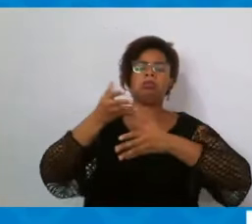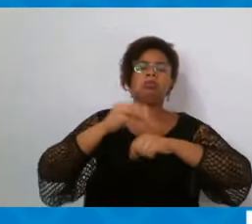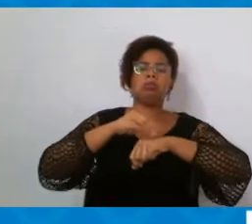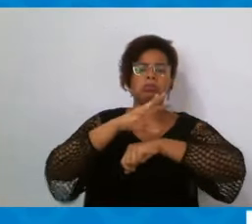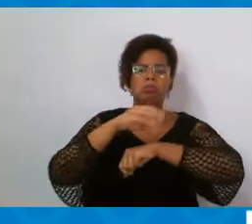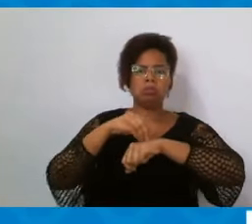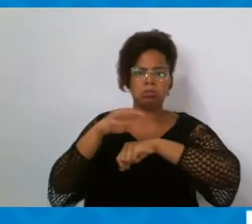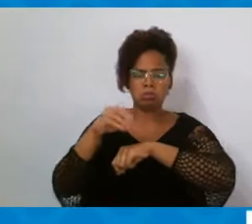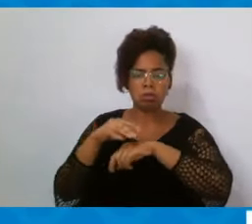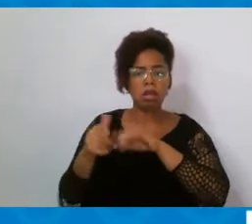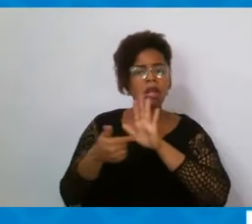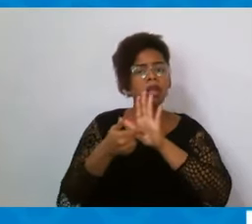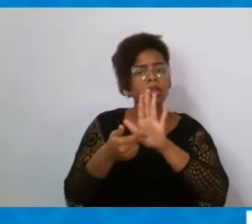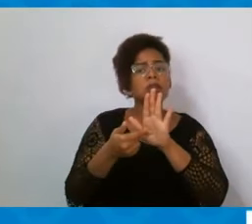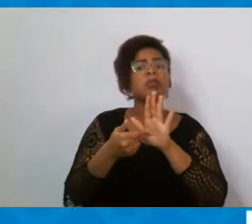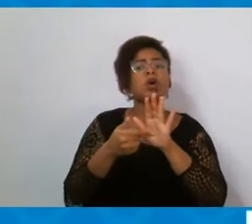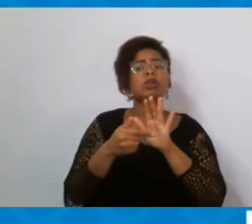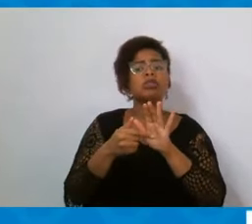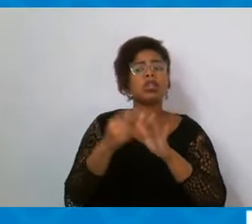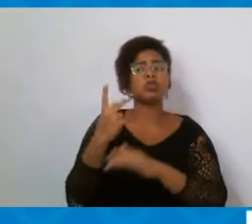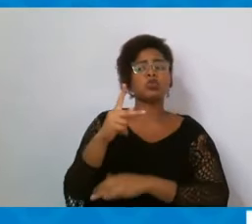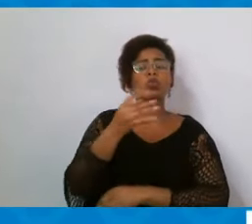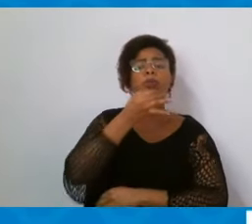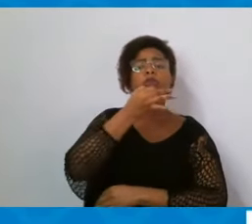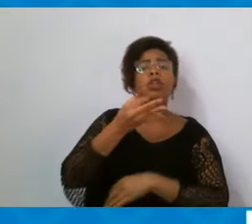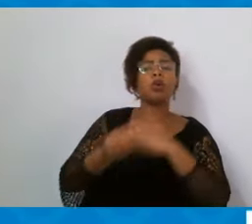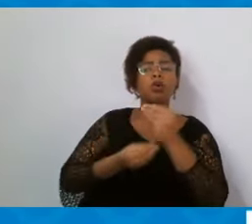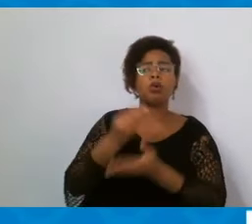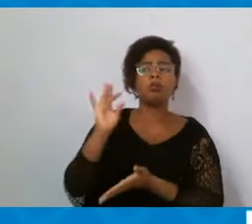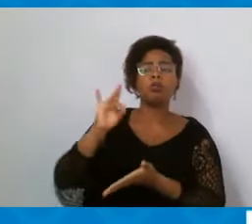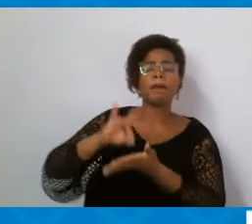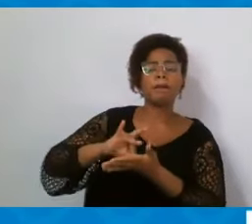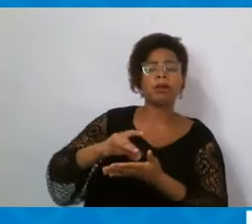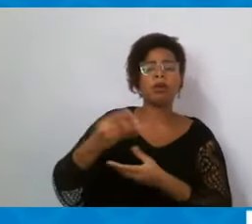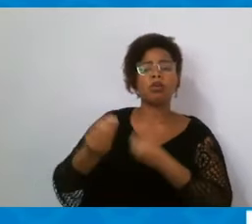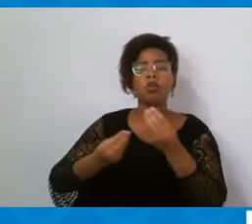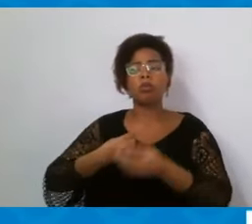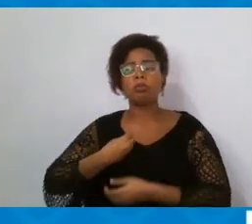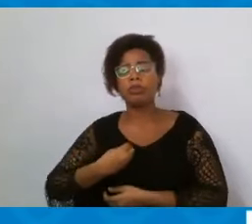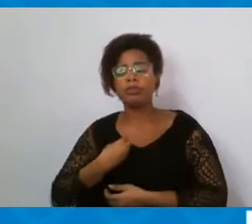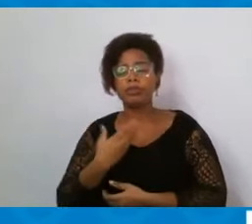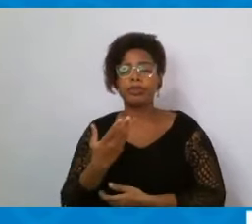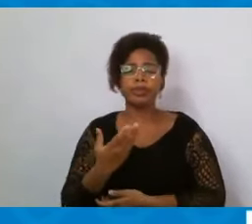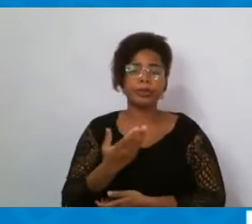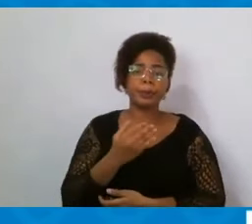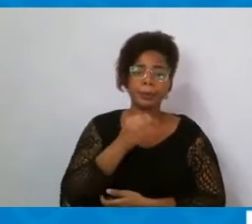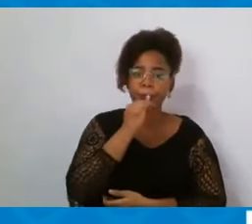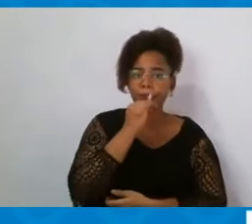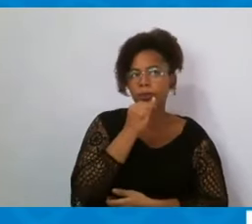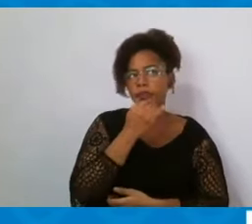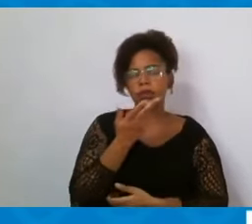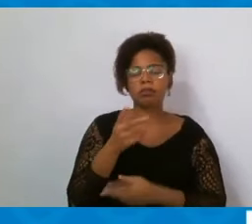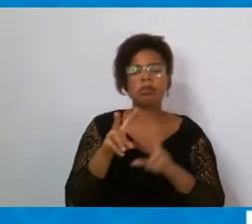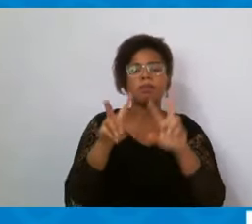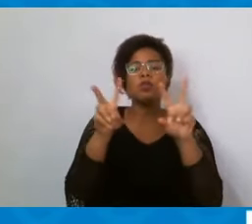base na realidade, nos fatos, tá certo? Se a gente estiver falando sobre argumentos